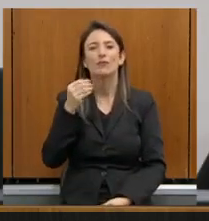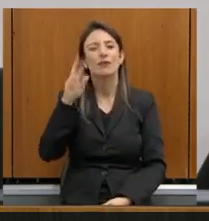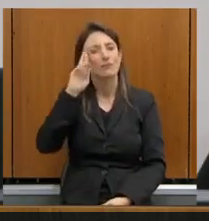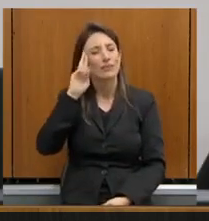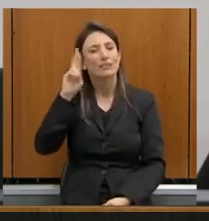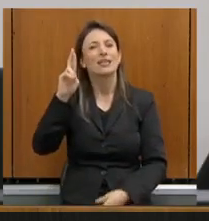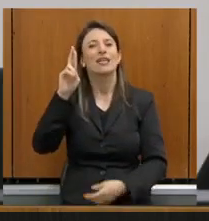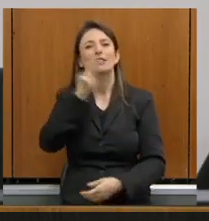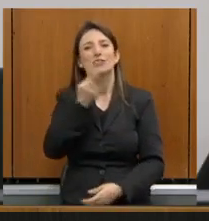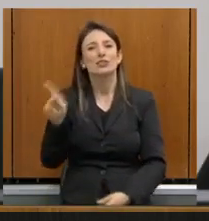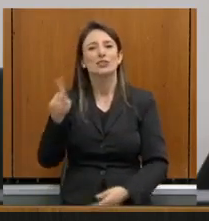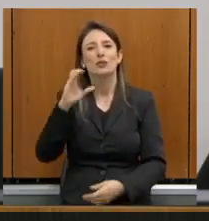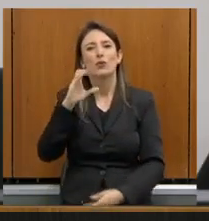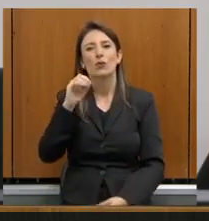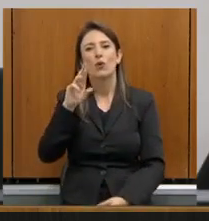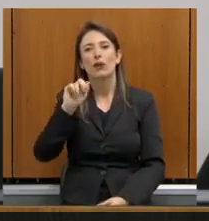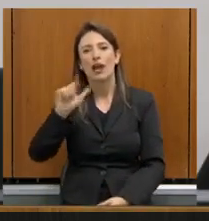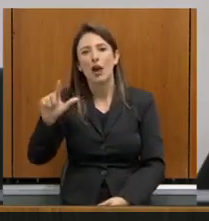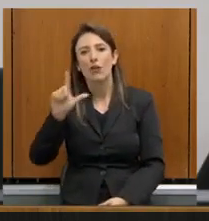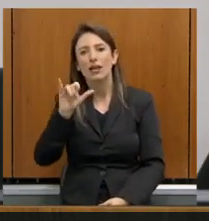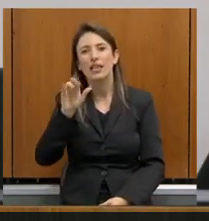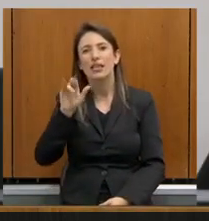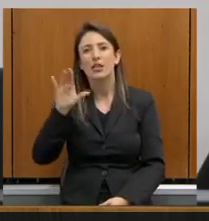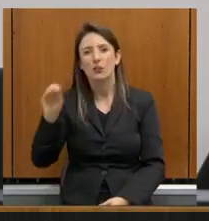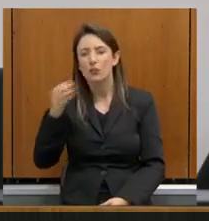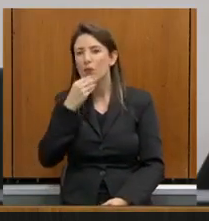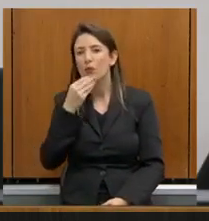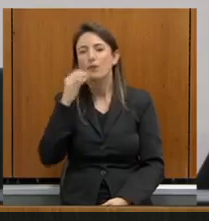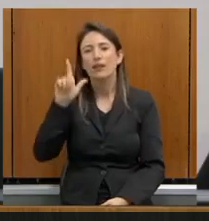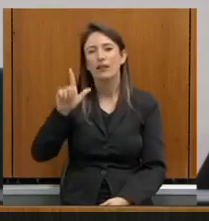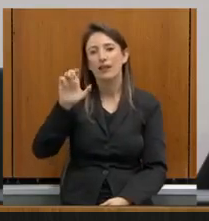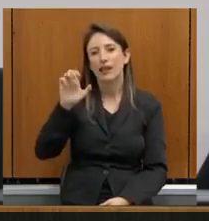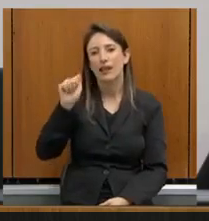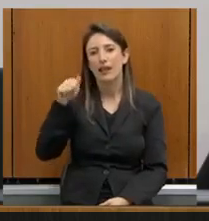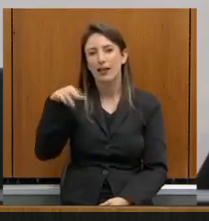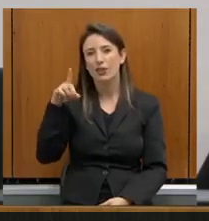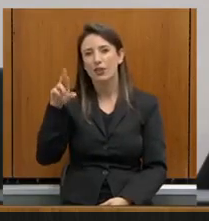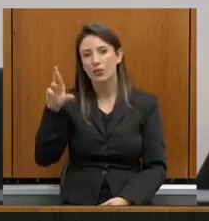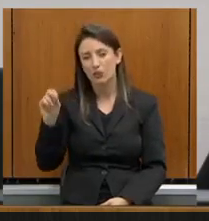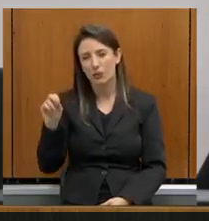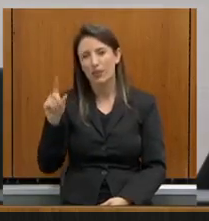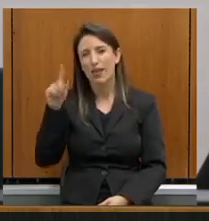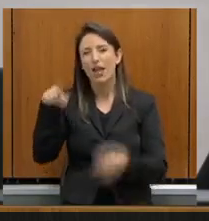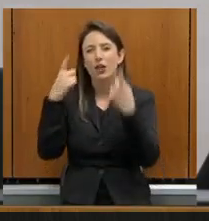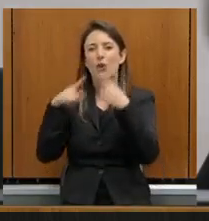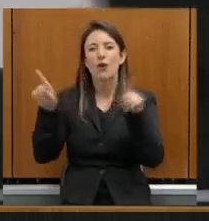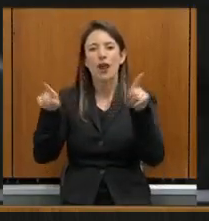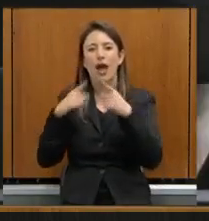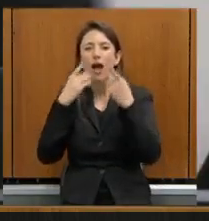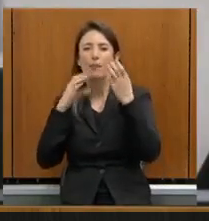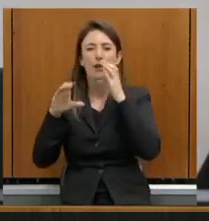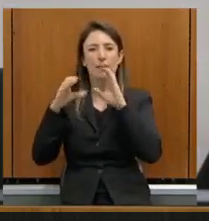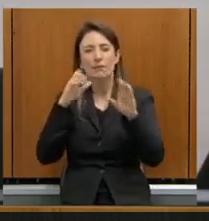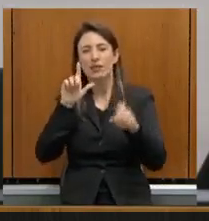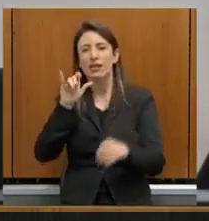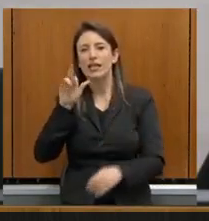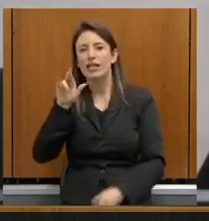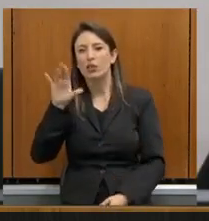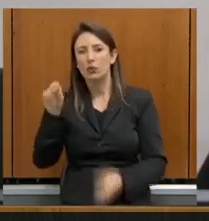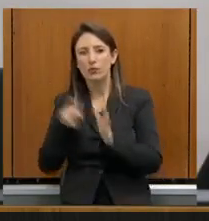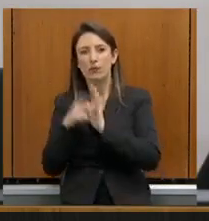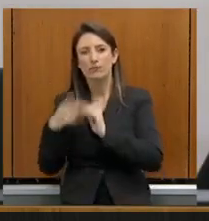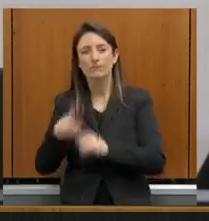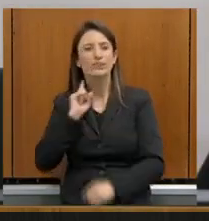que também estão nos acompanhando aí, coral lírico de Minas Gerais, que tivemos a honra de